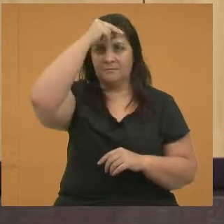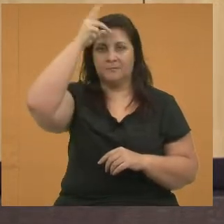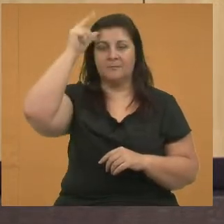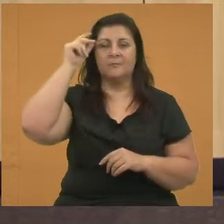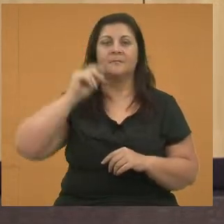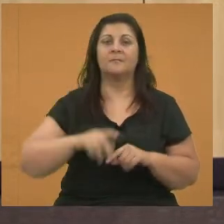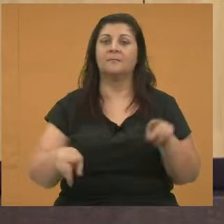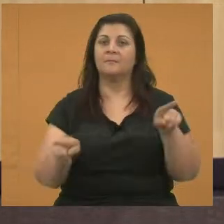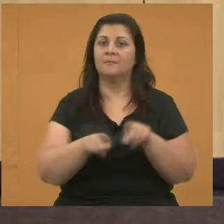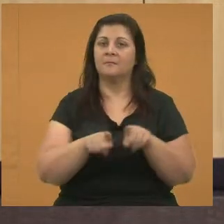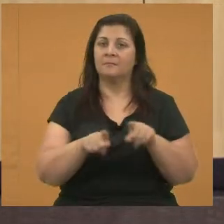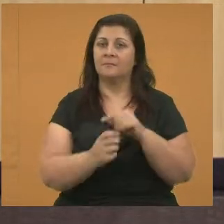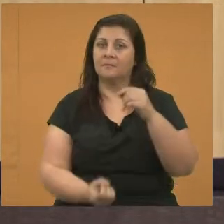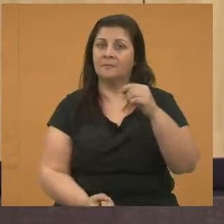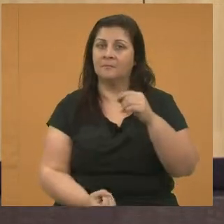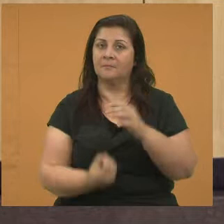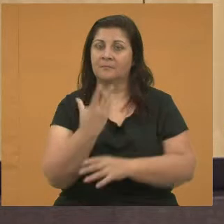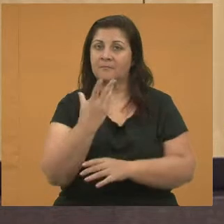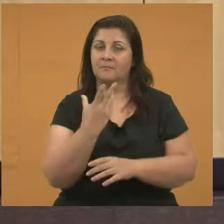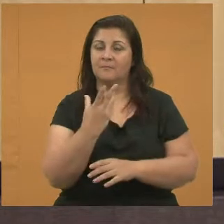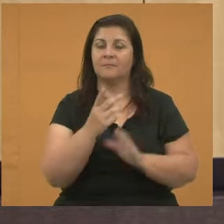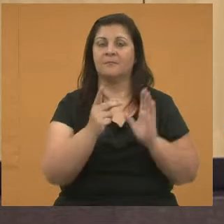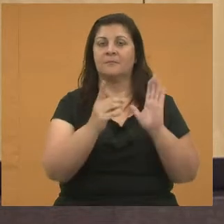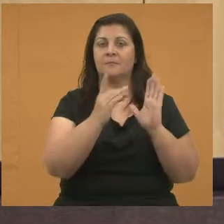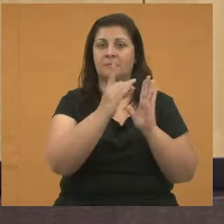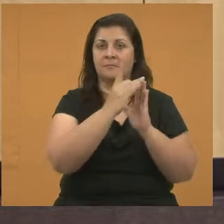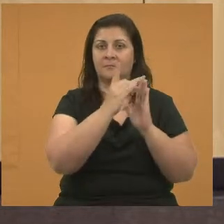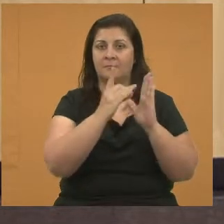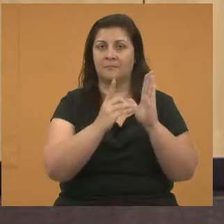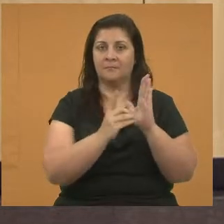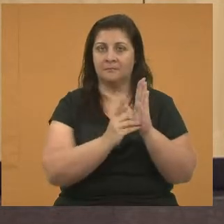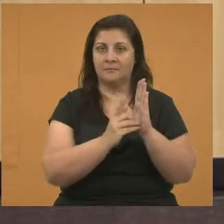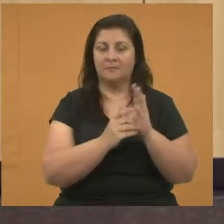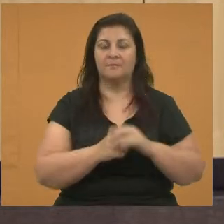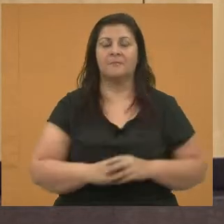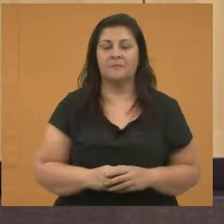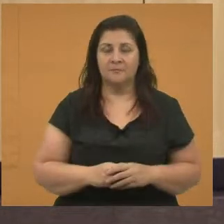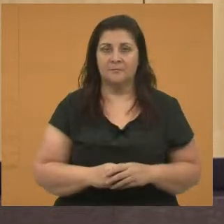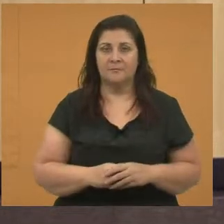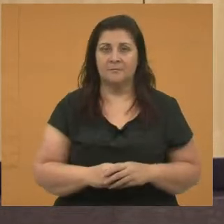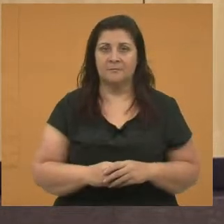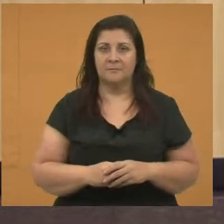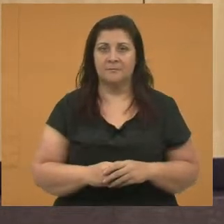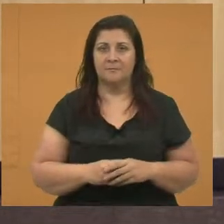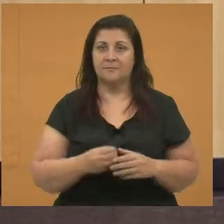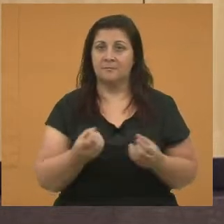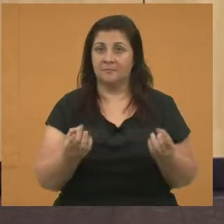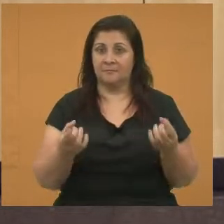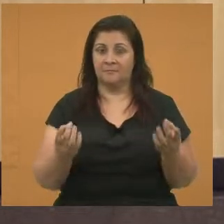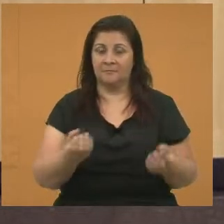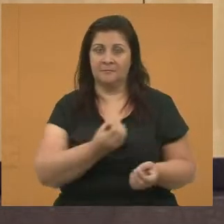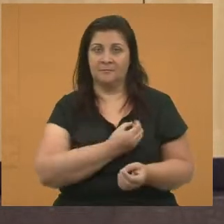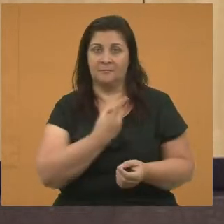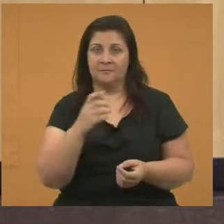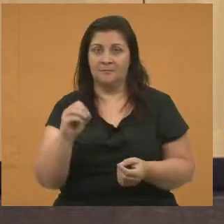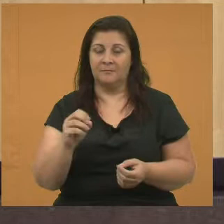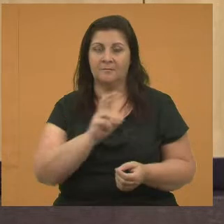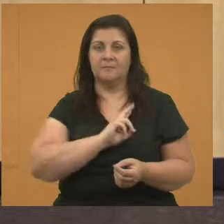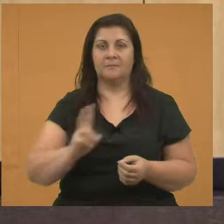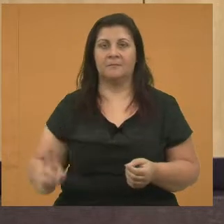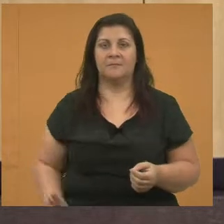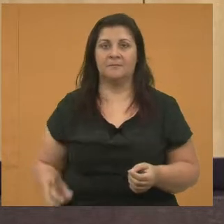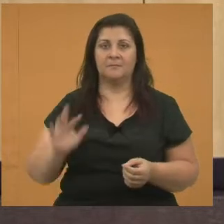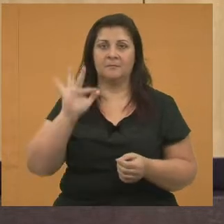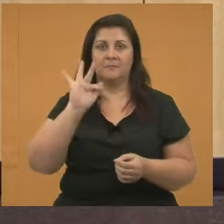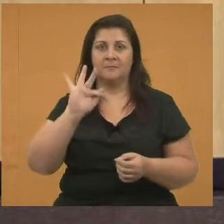do decreto que criou o Certificado de Qualidade dos Serviços Comerciais, Comércio Nota 10, vereador Fernando da